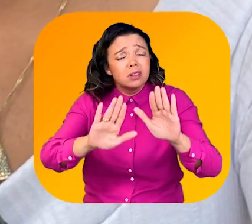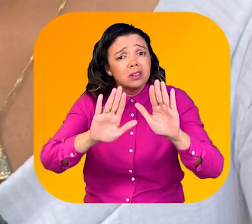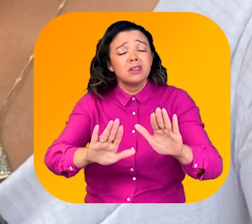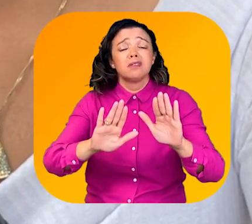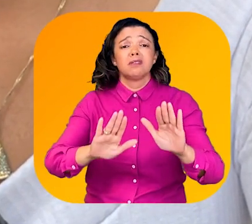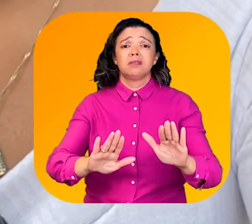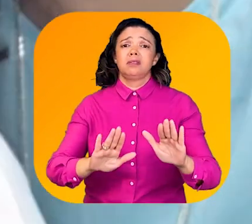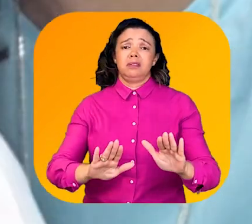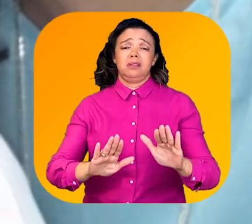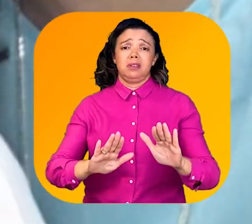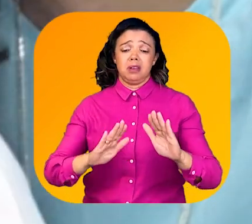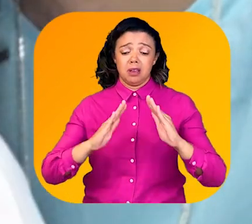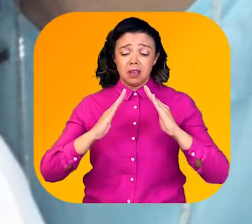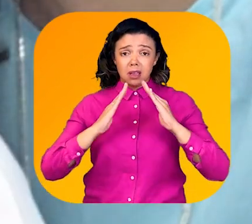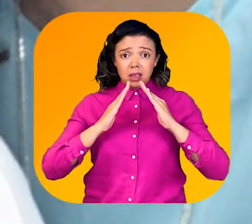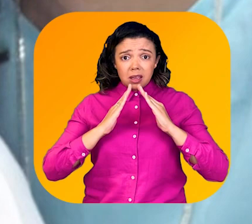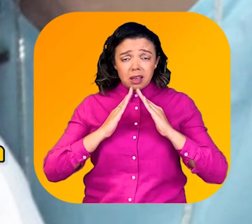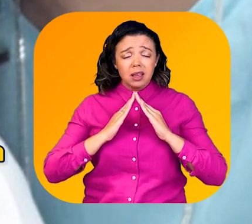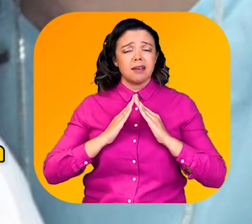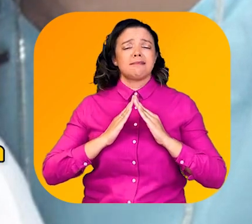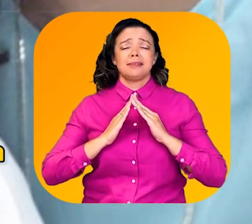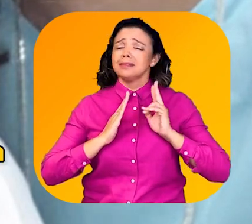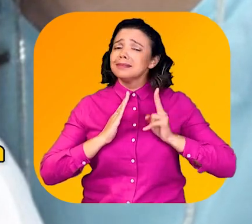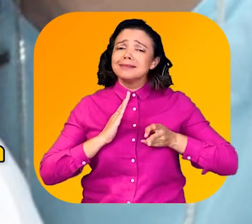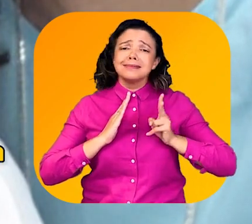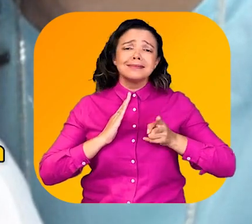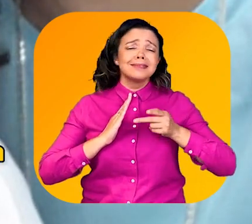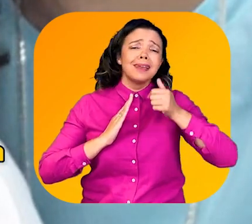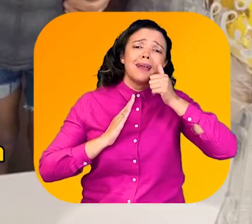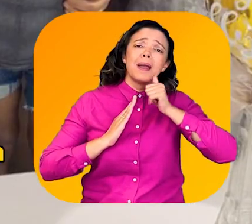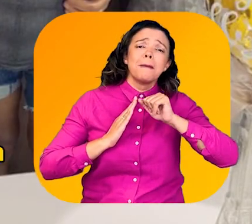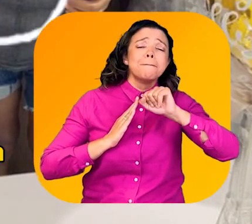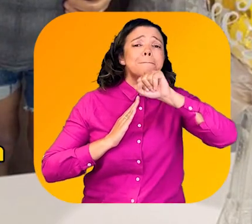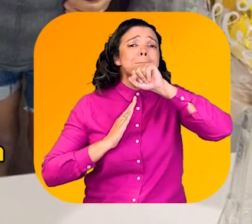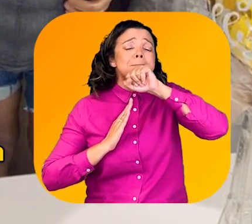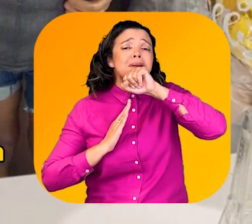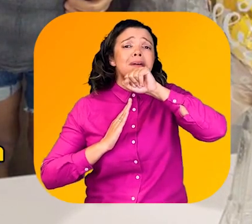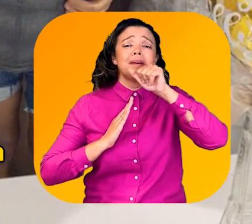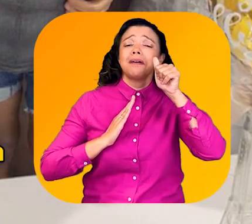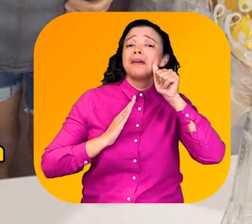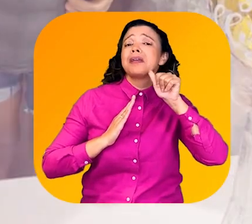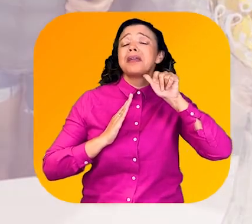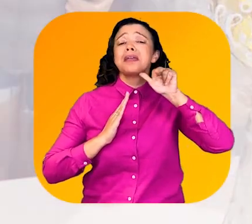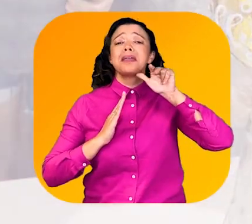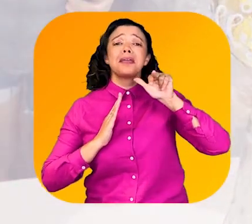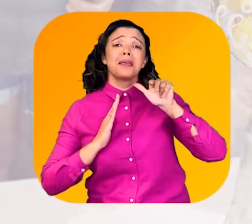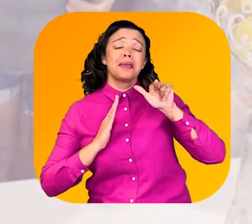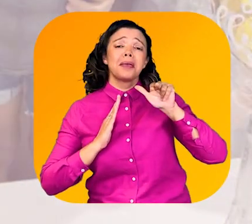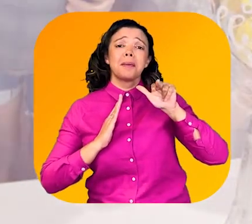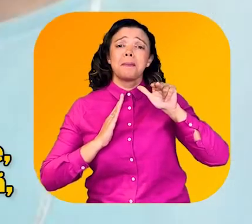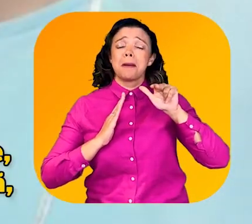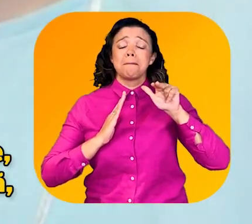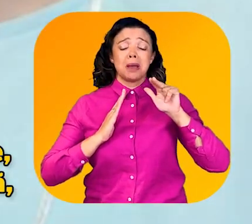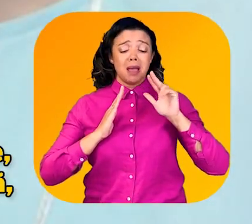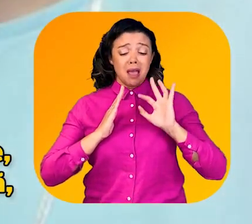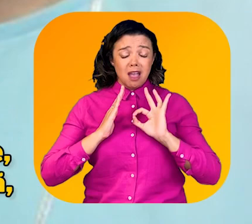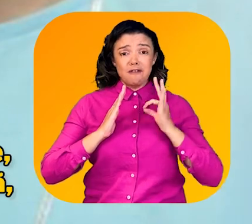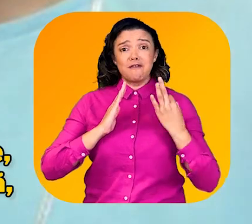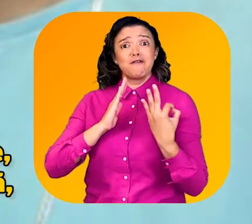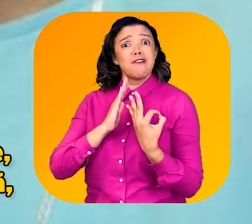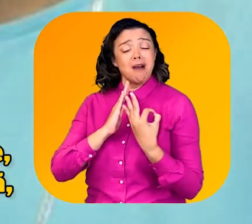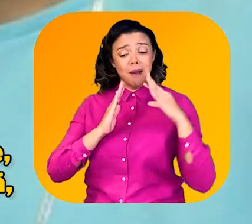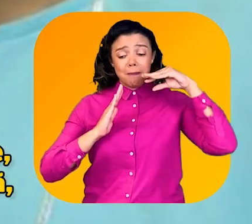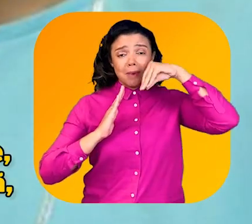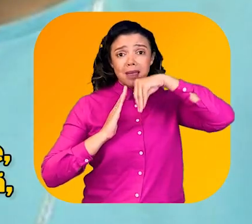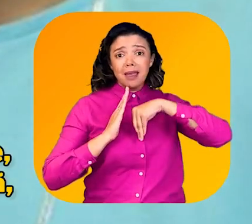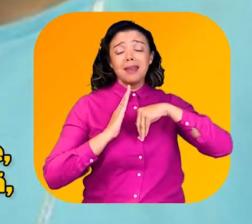Ele não estava mais lá. Desacelerem, porque de toda forma, sempre vai ter, sempre. Você vai ter a sua